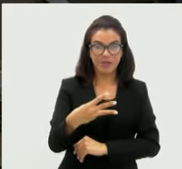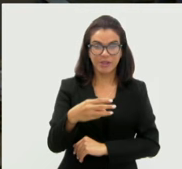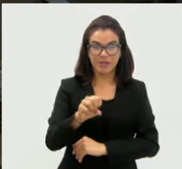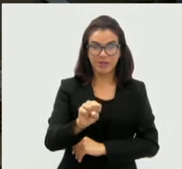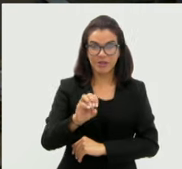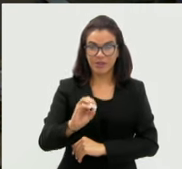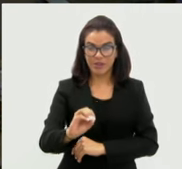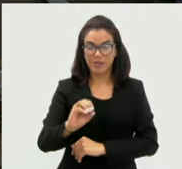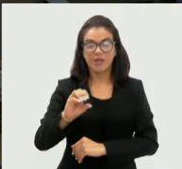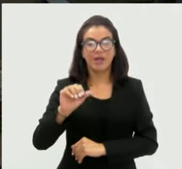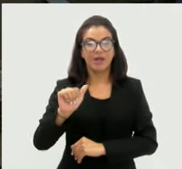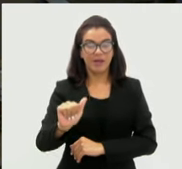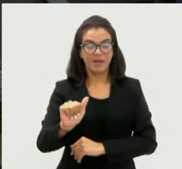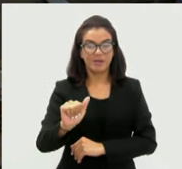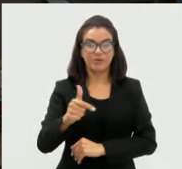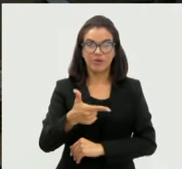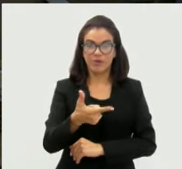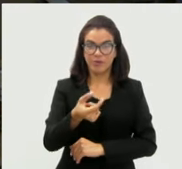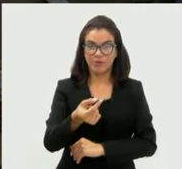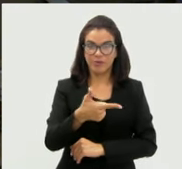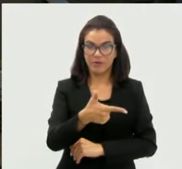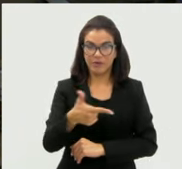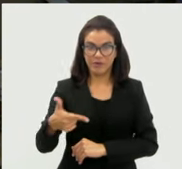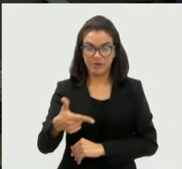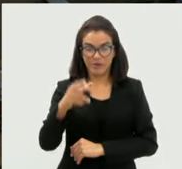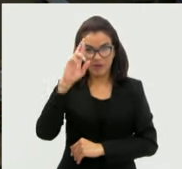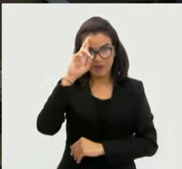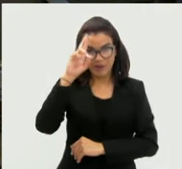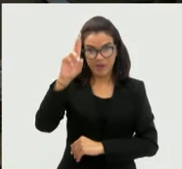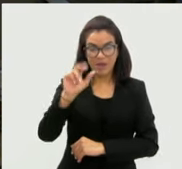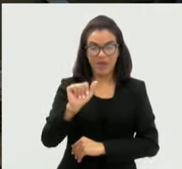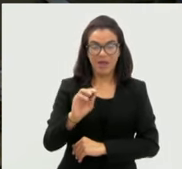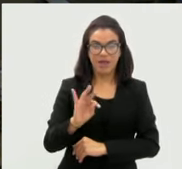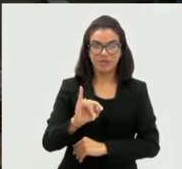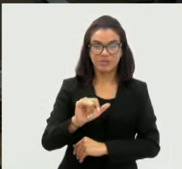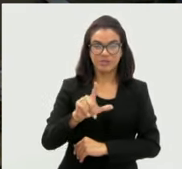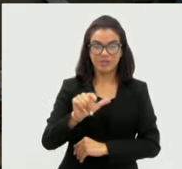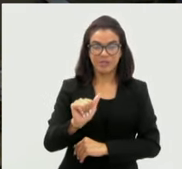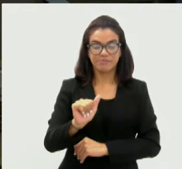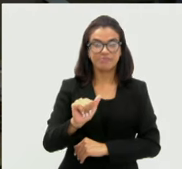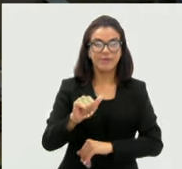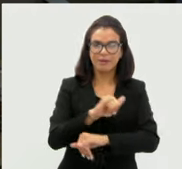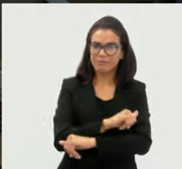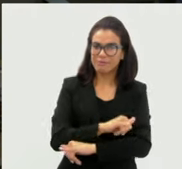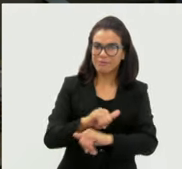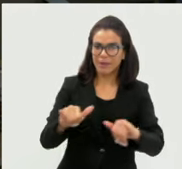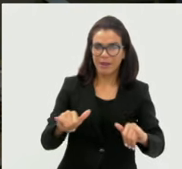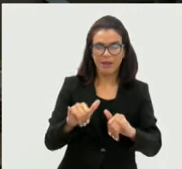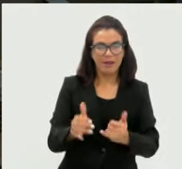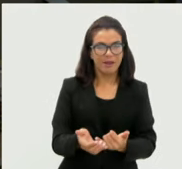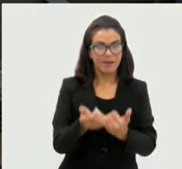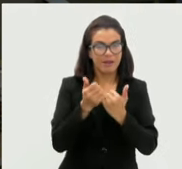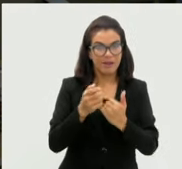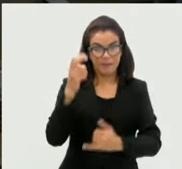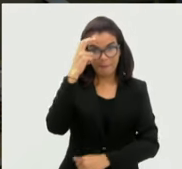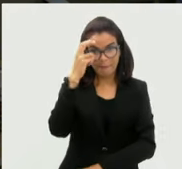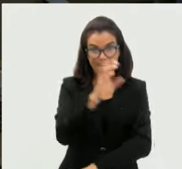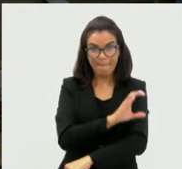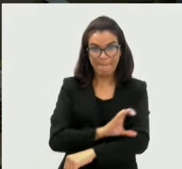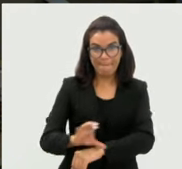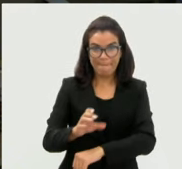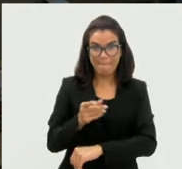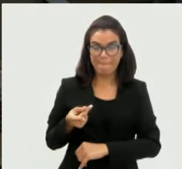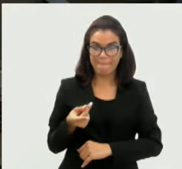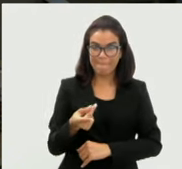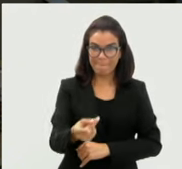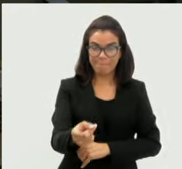5.380-A de 2022, de autoria do deputado Átila Nunes, que declara como patrimônio cultural imaterial do Estado do